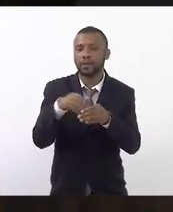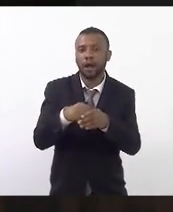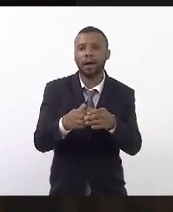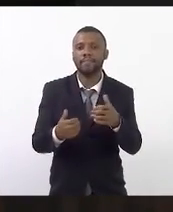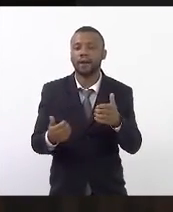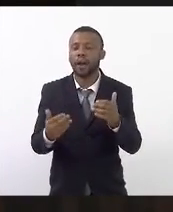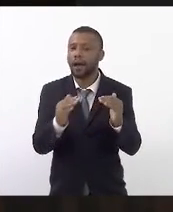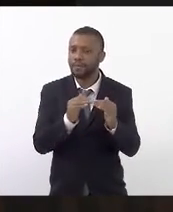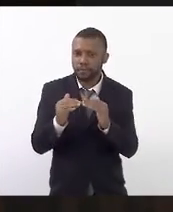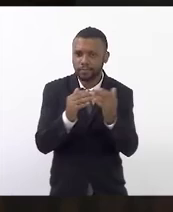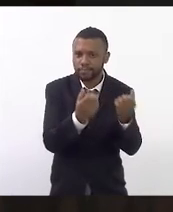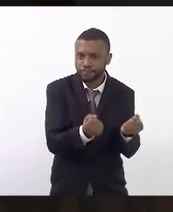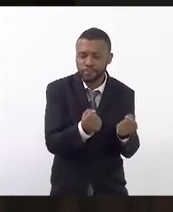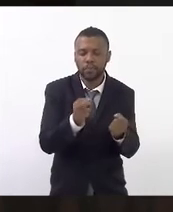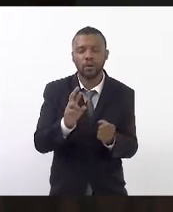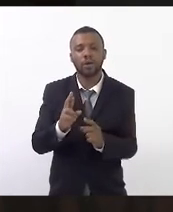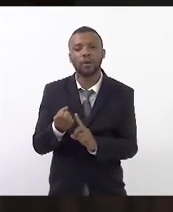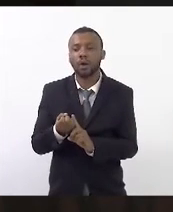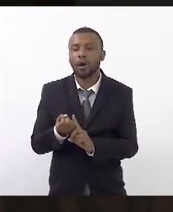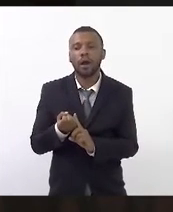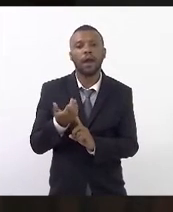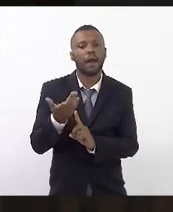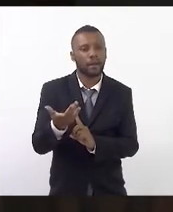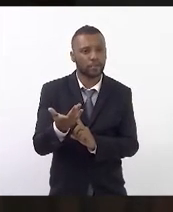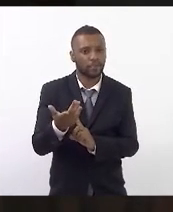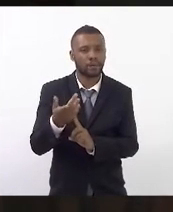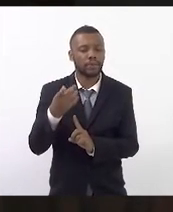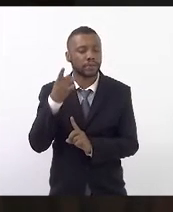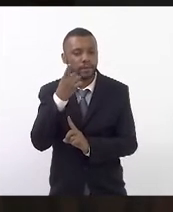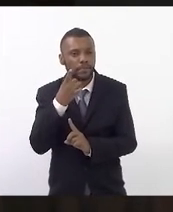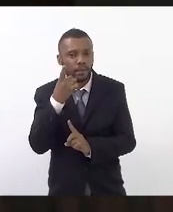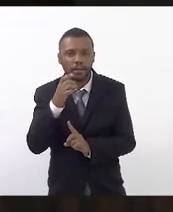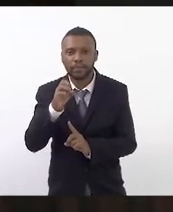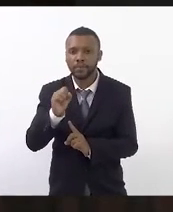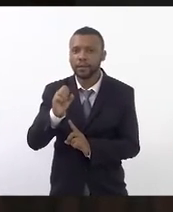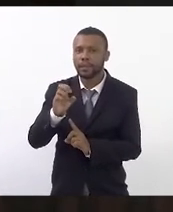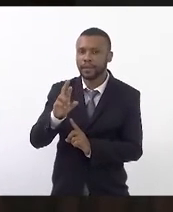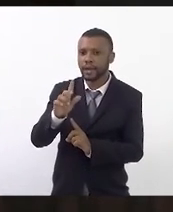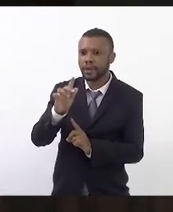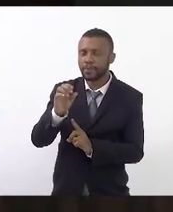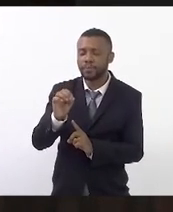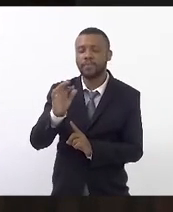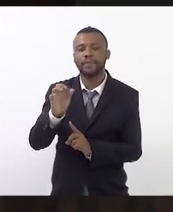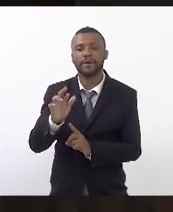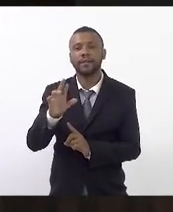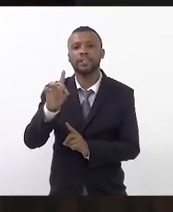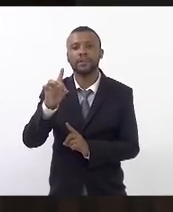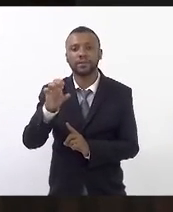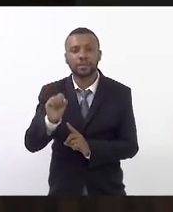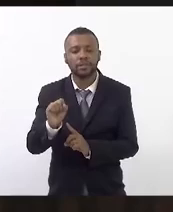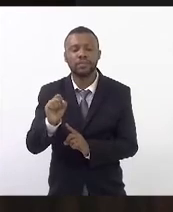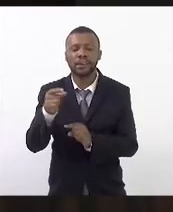favorável. Relator, deputado Sérgio Fernandes. Em discussão.